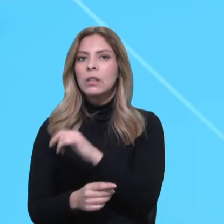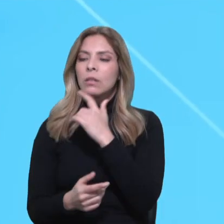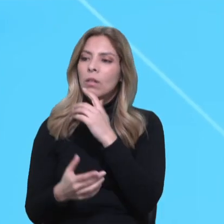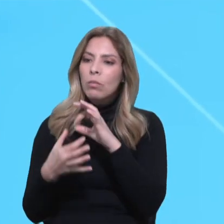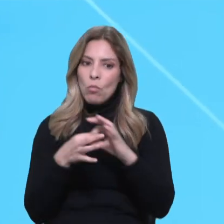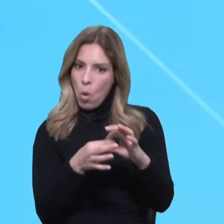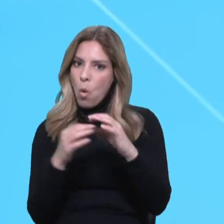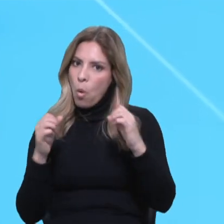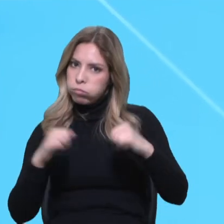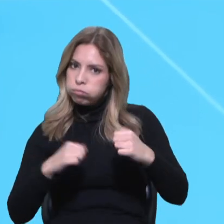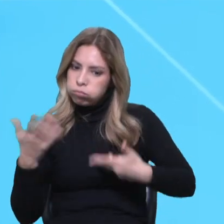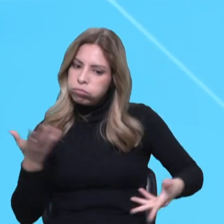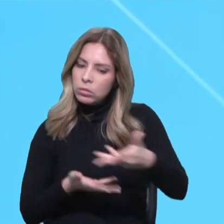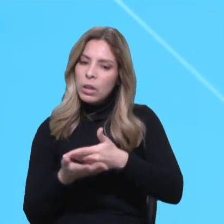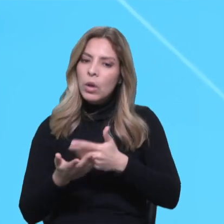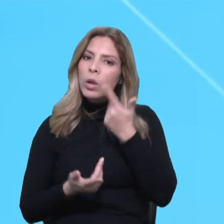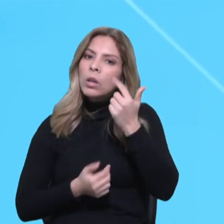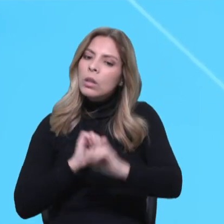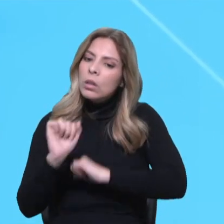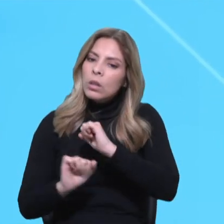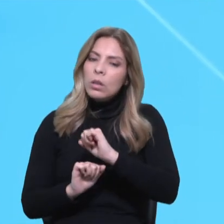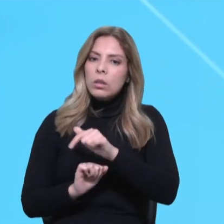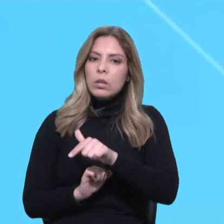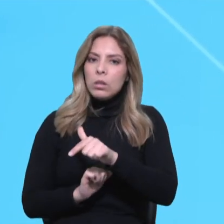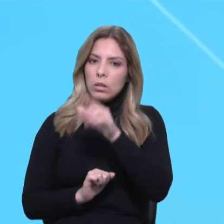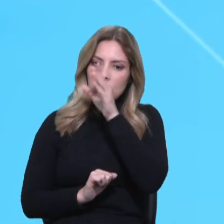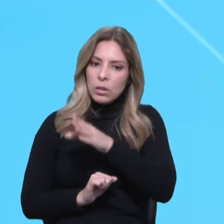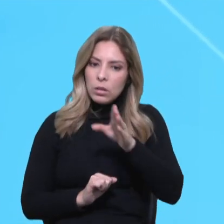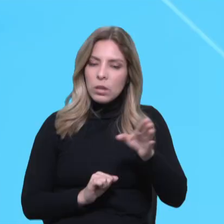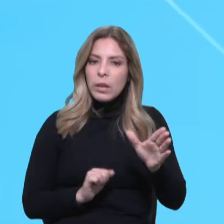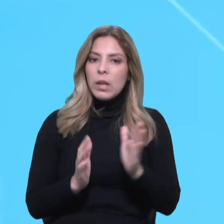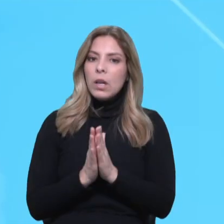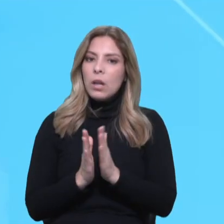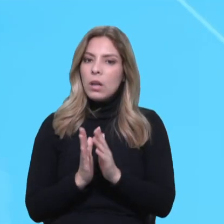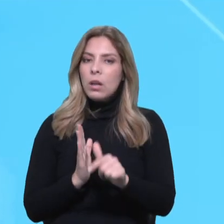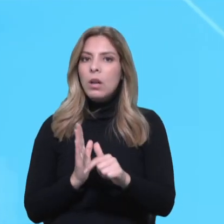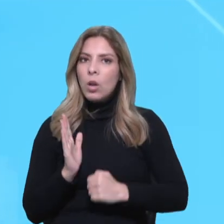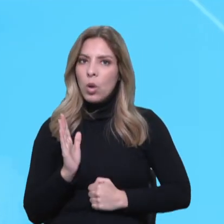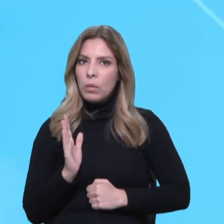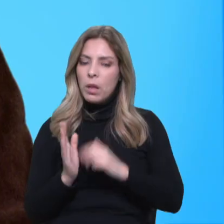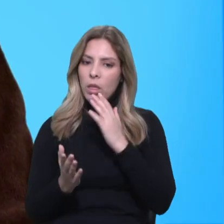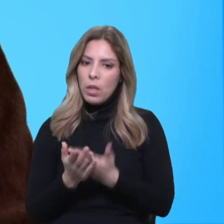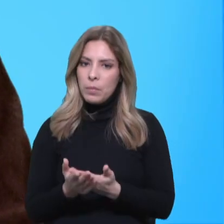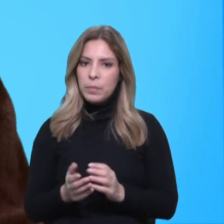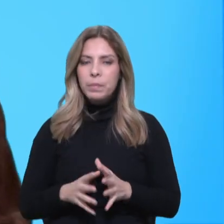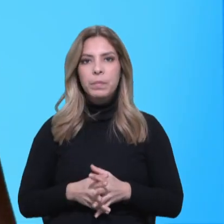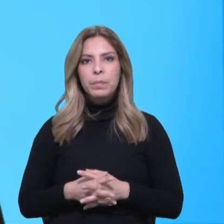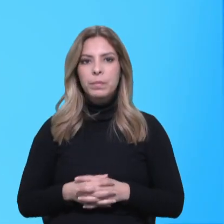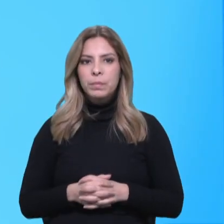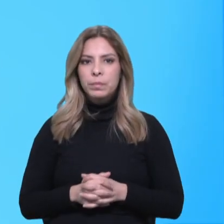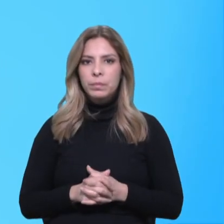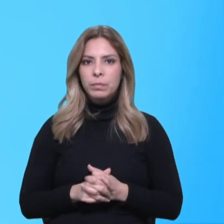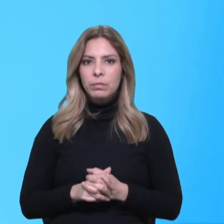o que é que um conhecimento maior da prática da Igreja Católica o desafia a si enquanto cristão evangélico? É